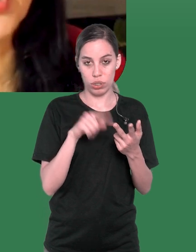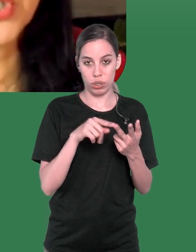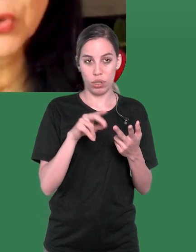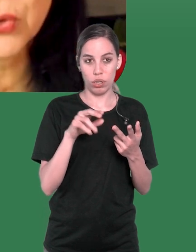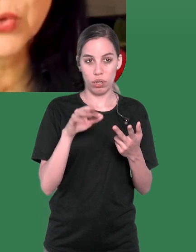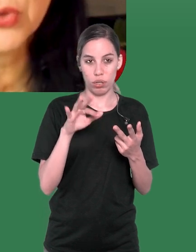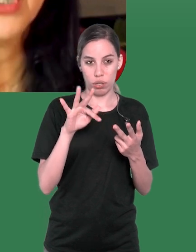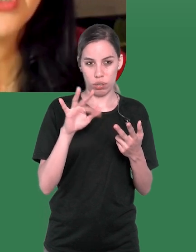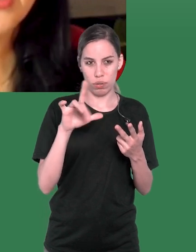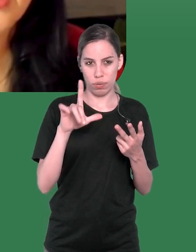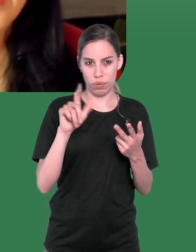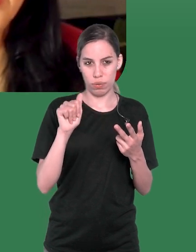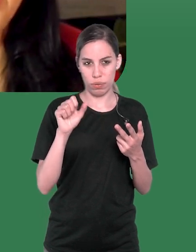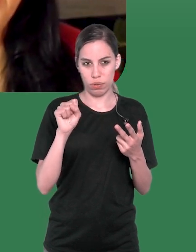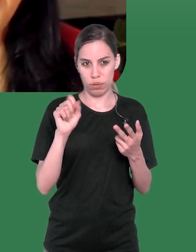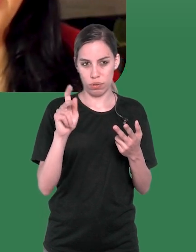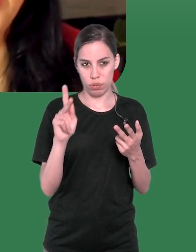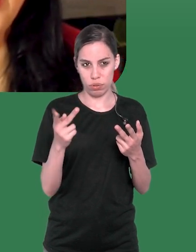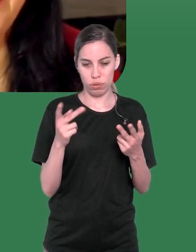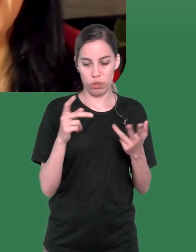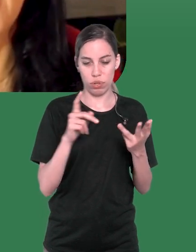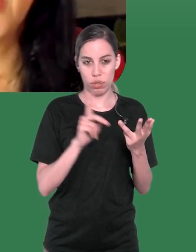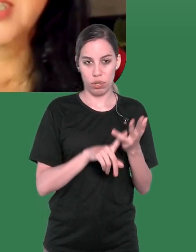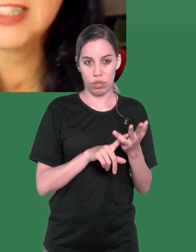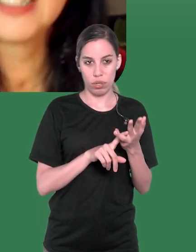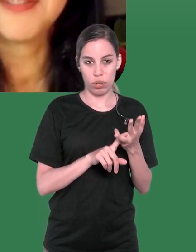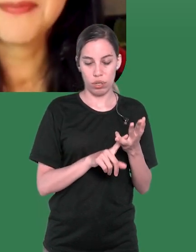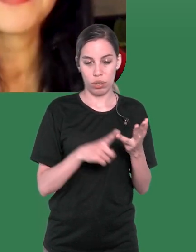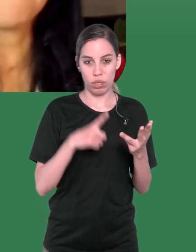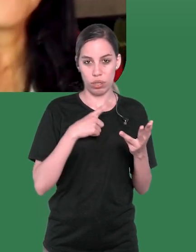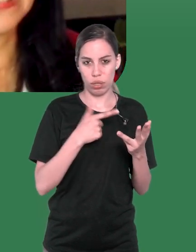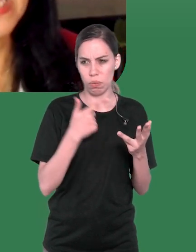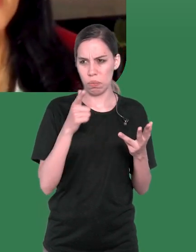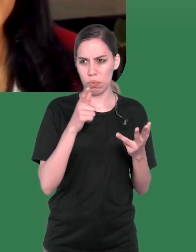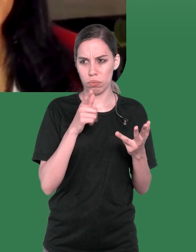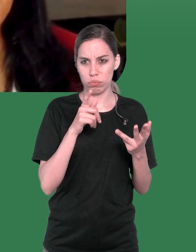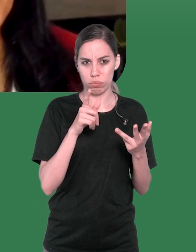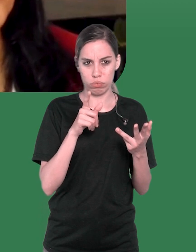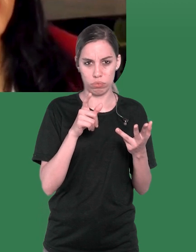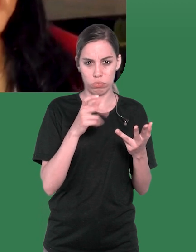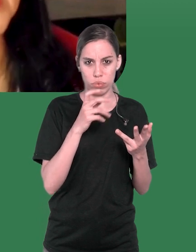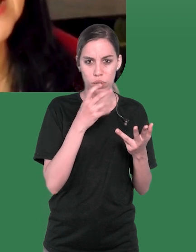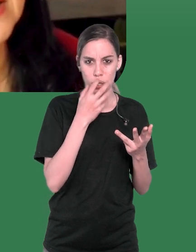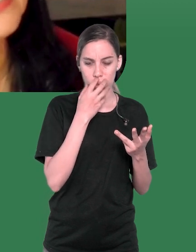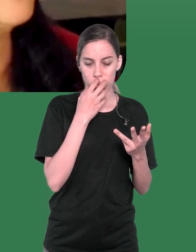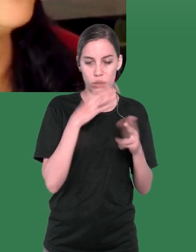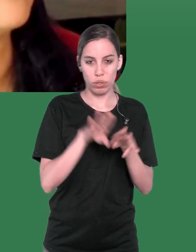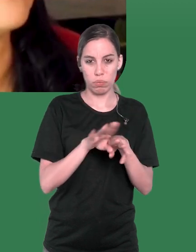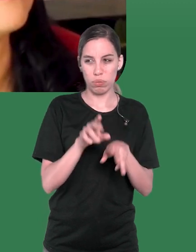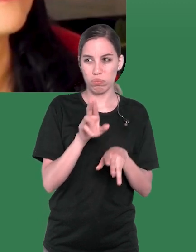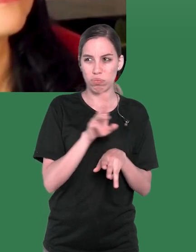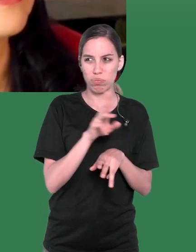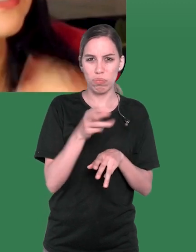romance Timbuktu, do Paul Auster. Né? O Auster,